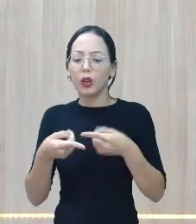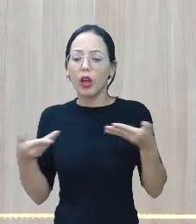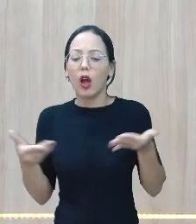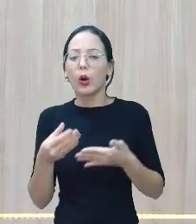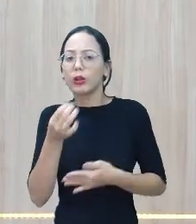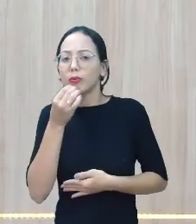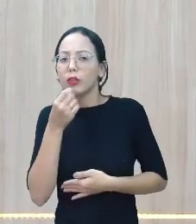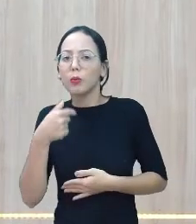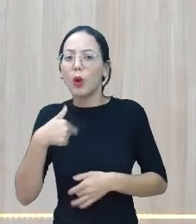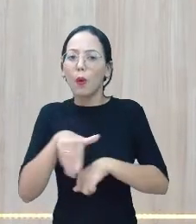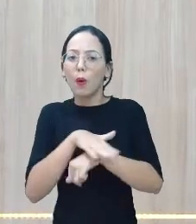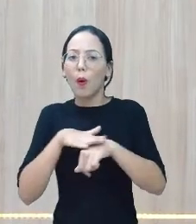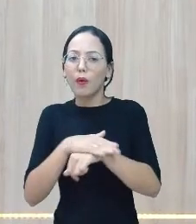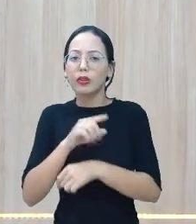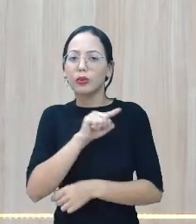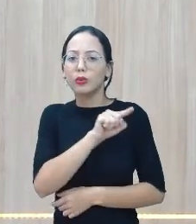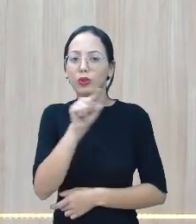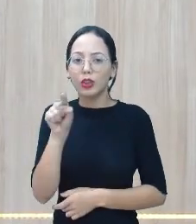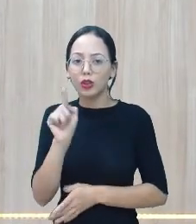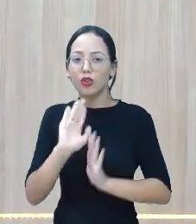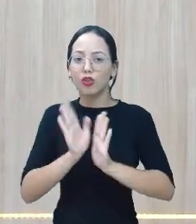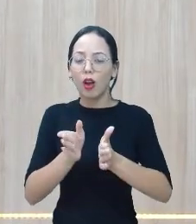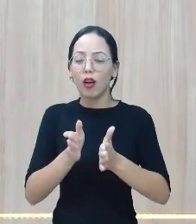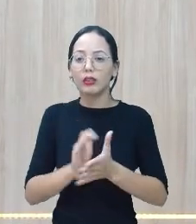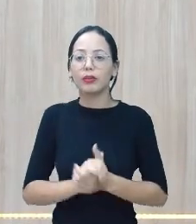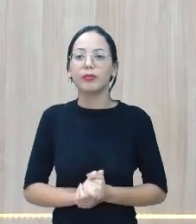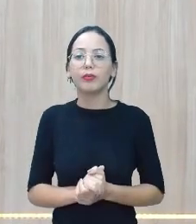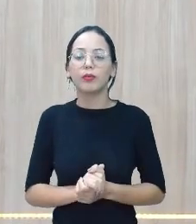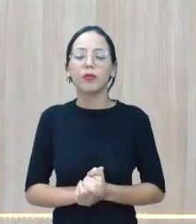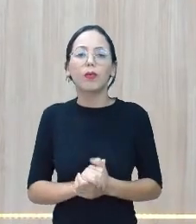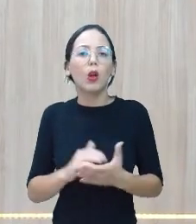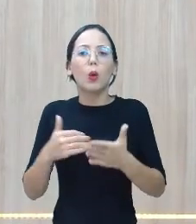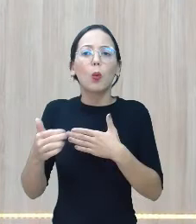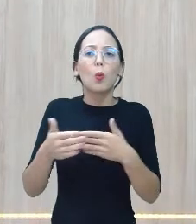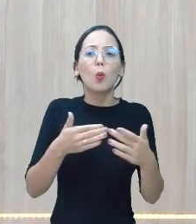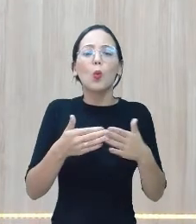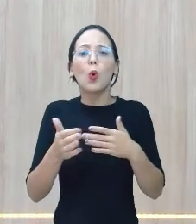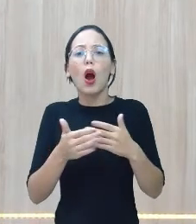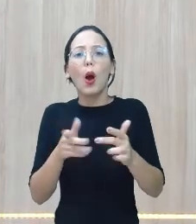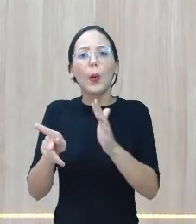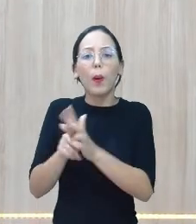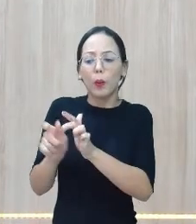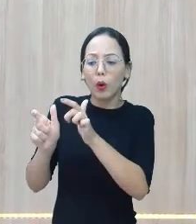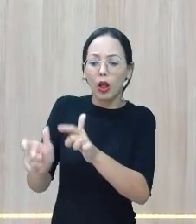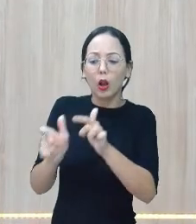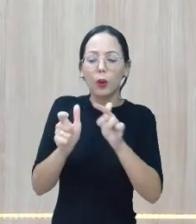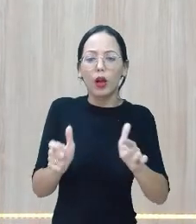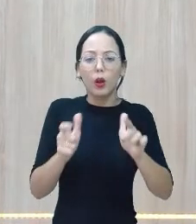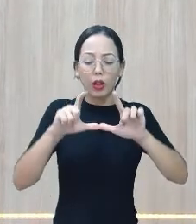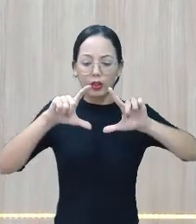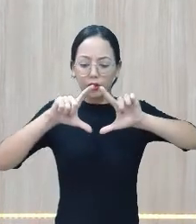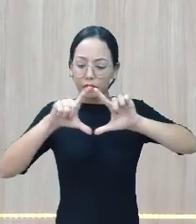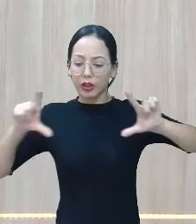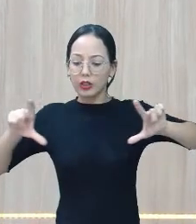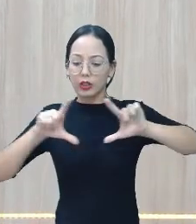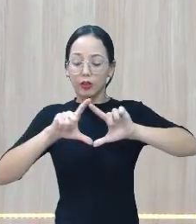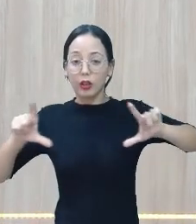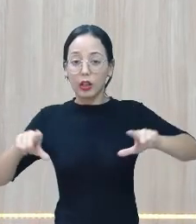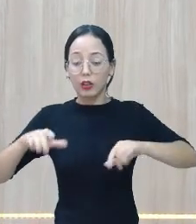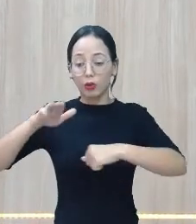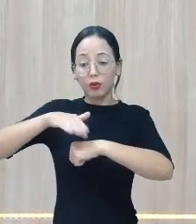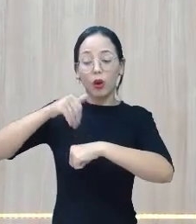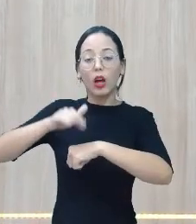com vocês. E aí, seja qual for sua posição na frase, o vocativo deve